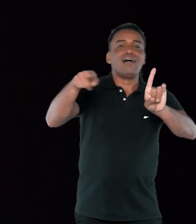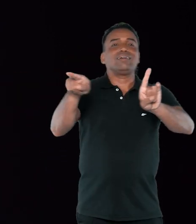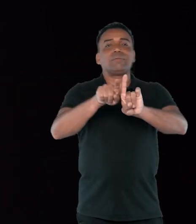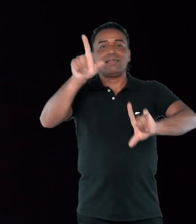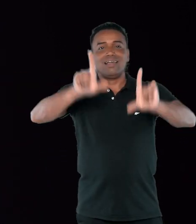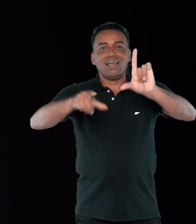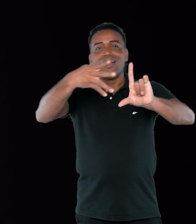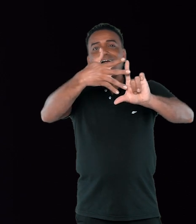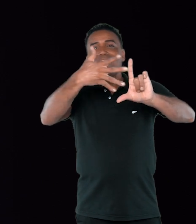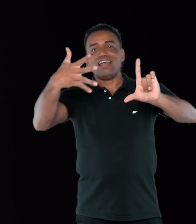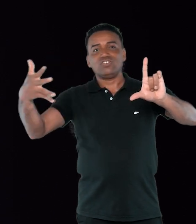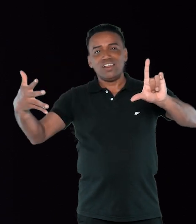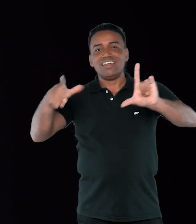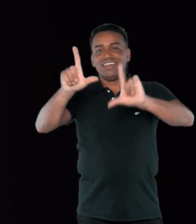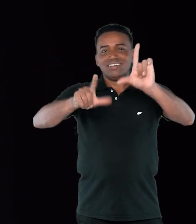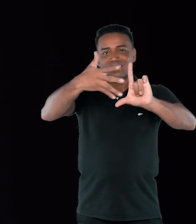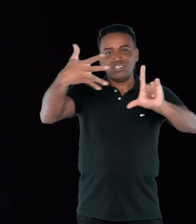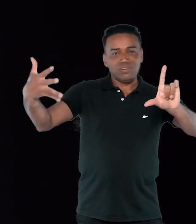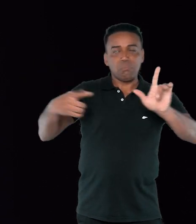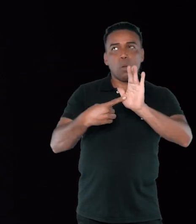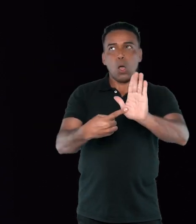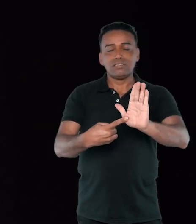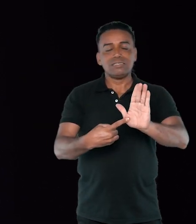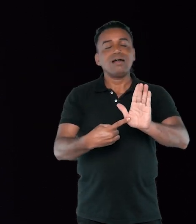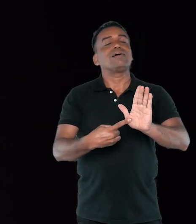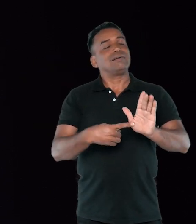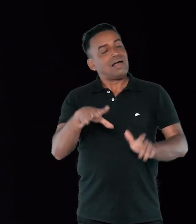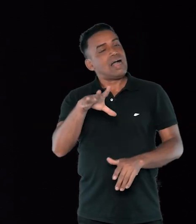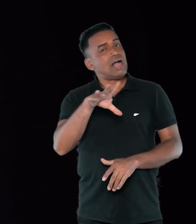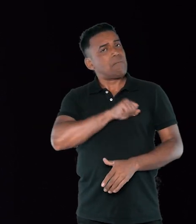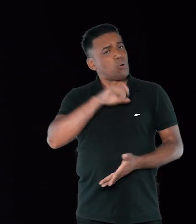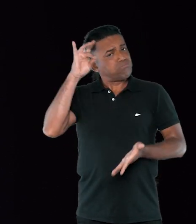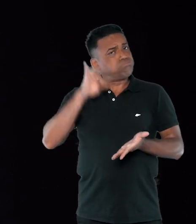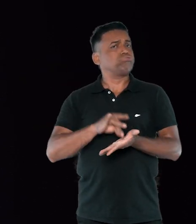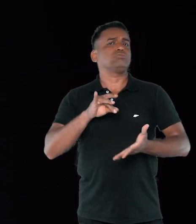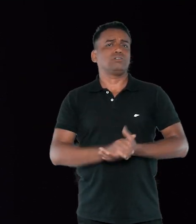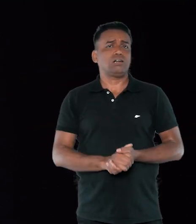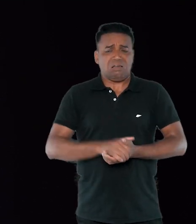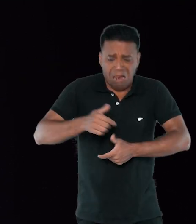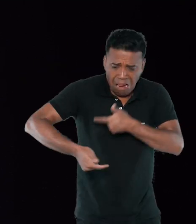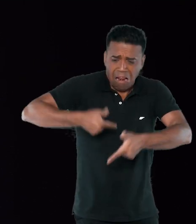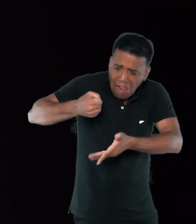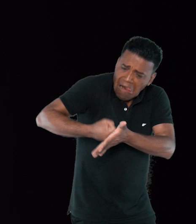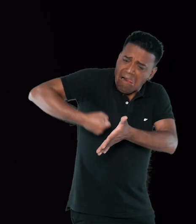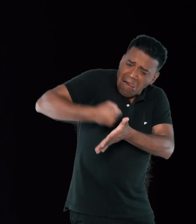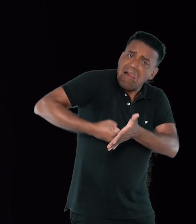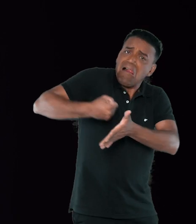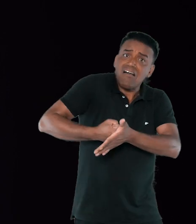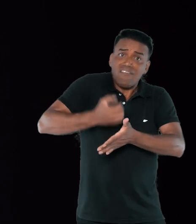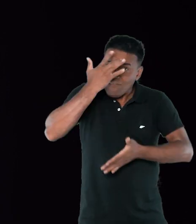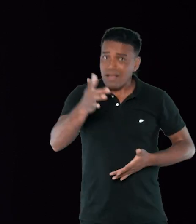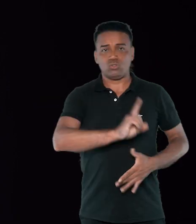Netflix agora queiram nos mostrar isso, há o amor do pé no chão, da labuta do dia a dia, que não é